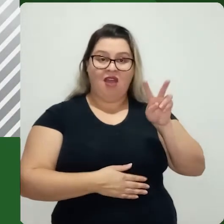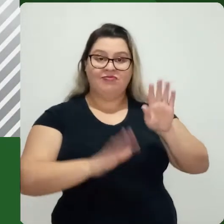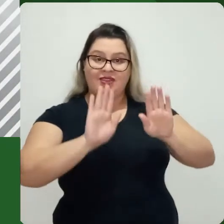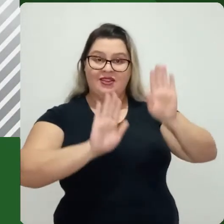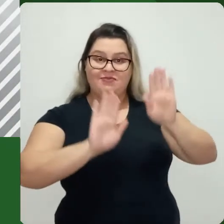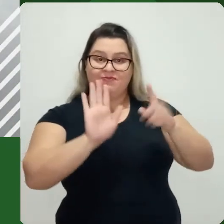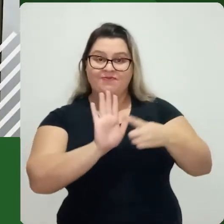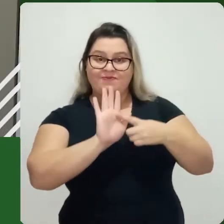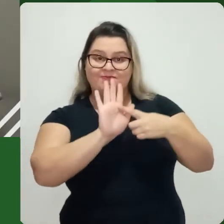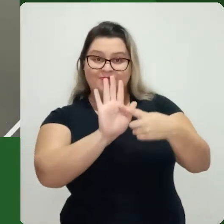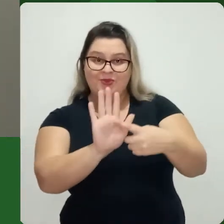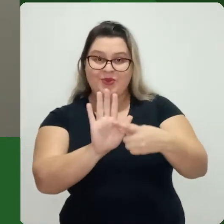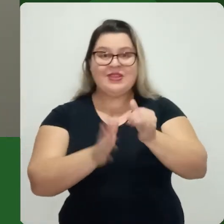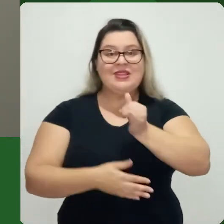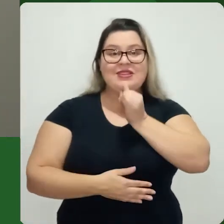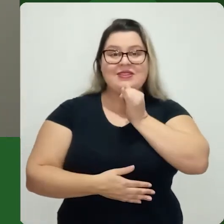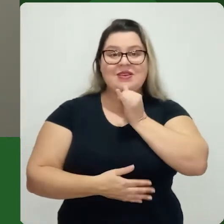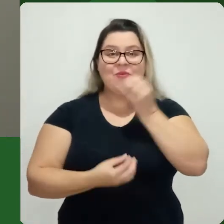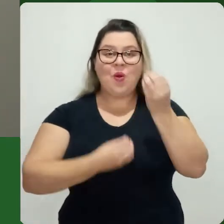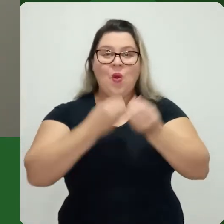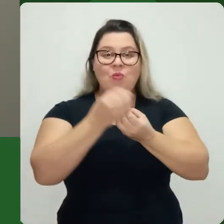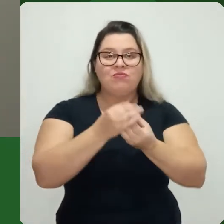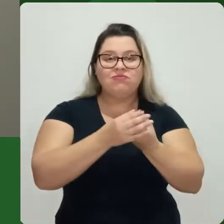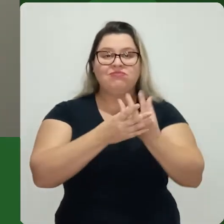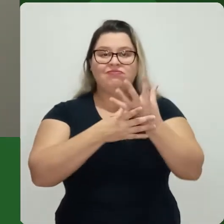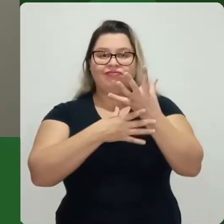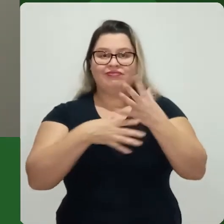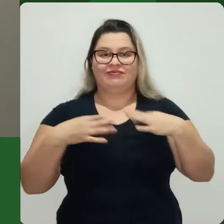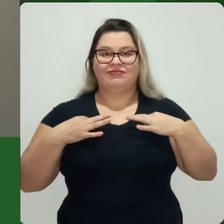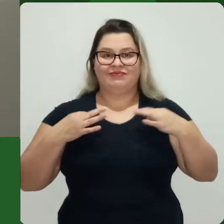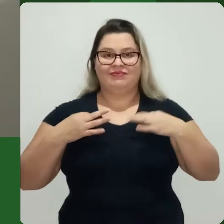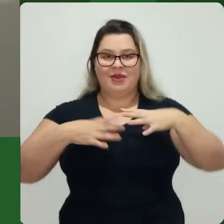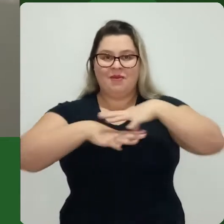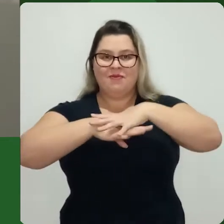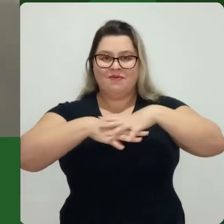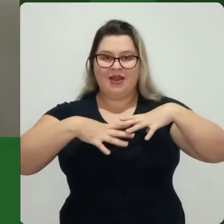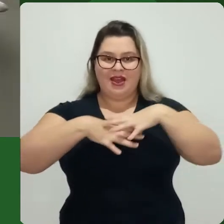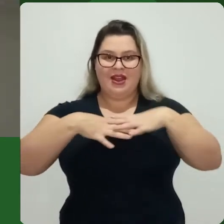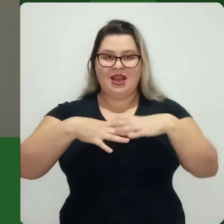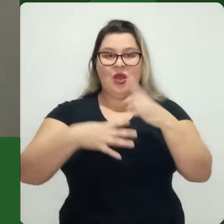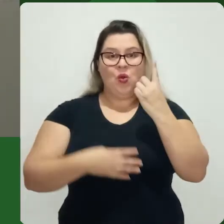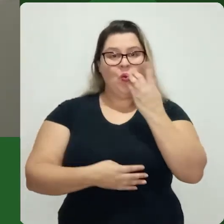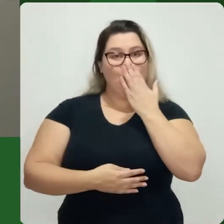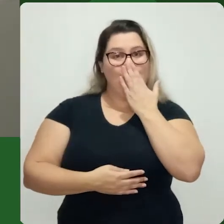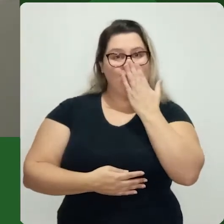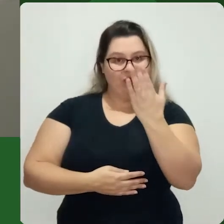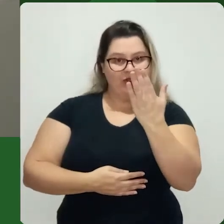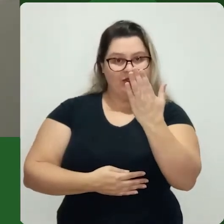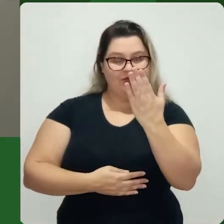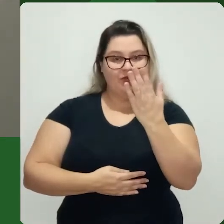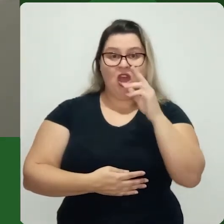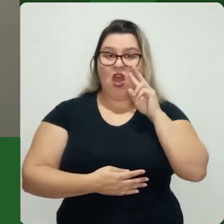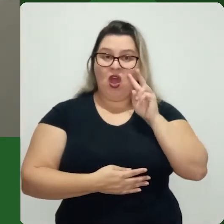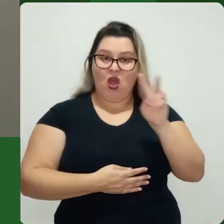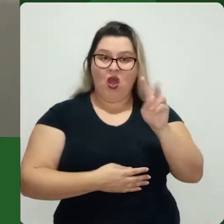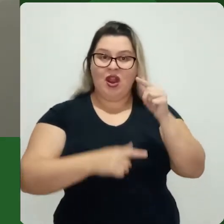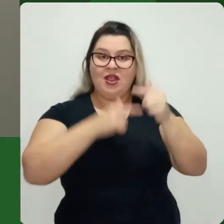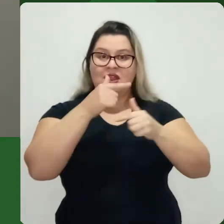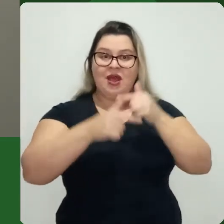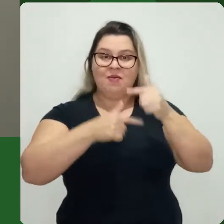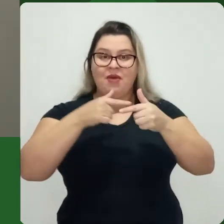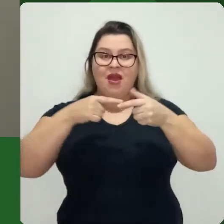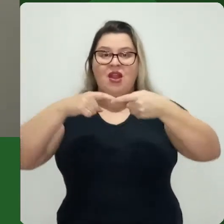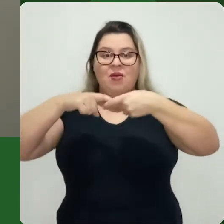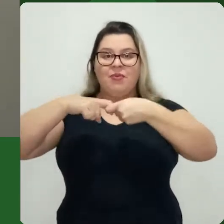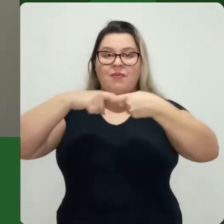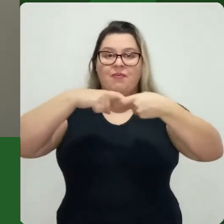Esta animação exemplifica o processo de formação da malha em teares monofrontura. Vejam o trabalho